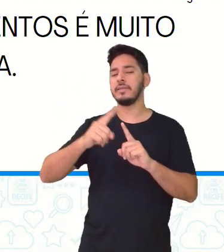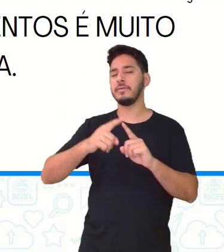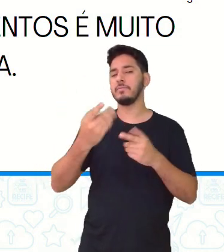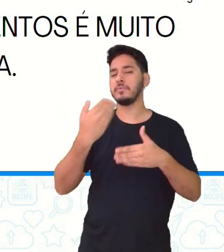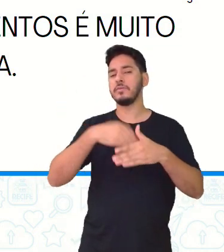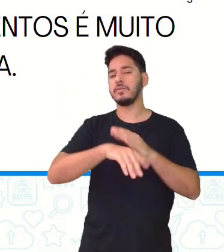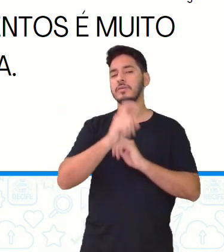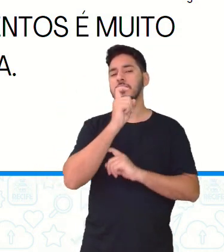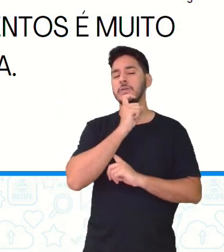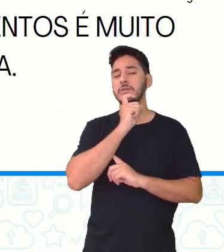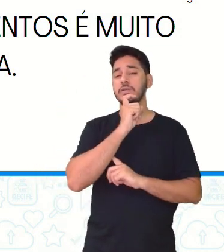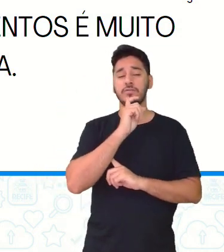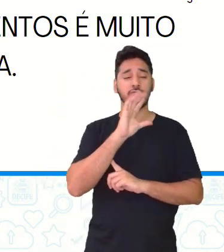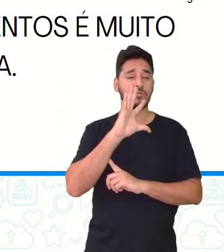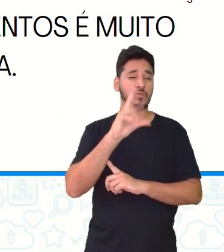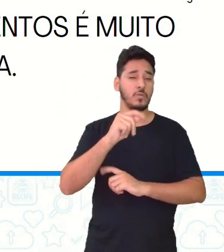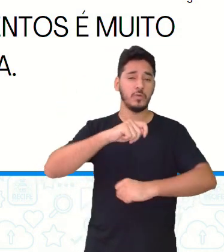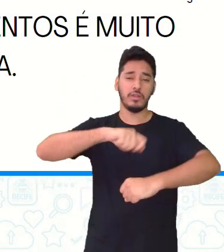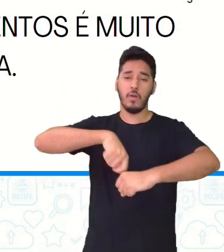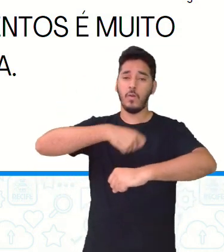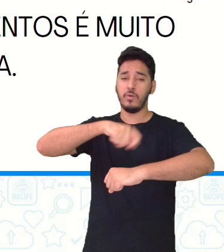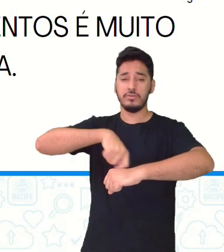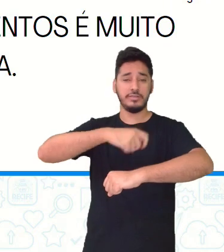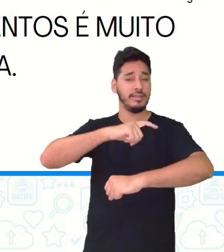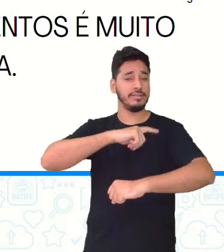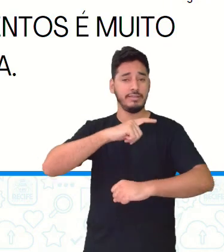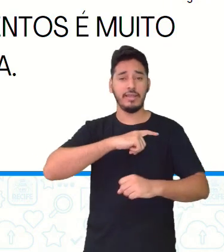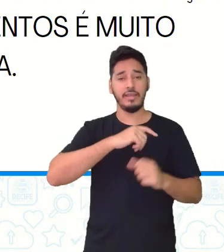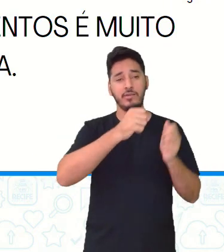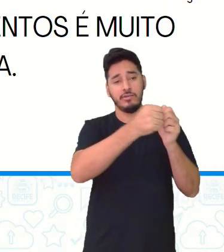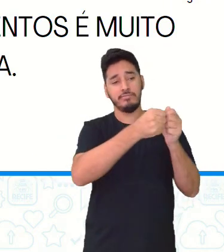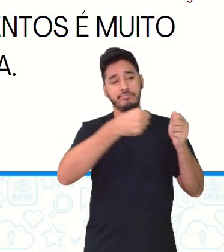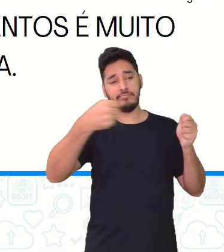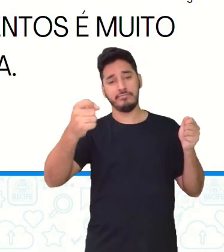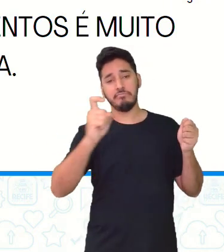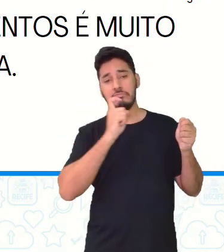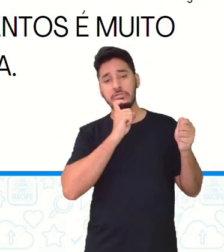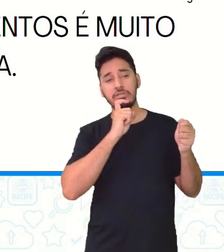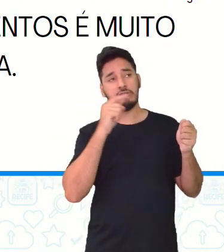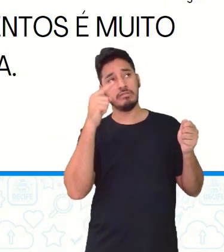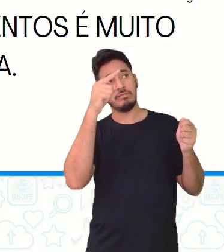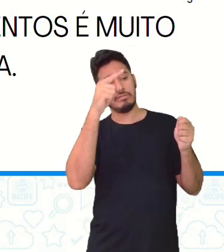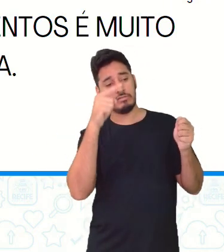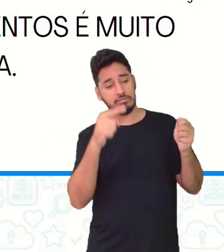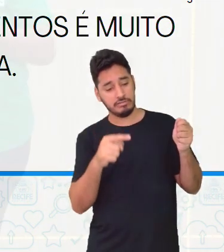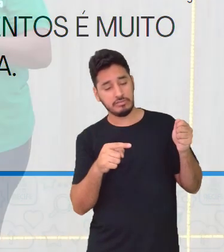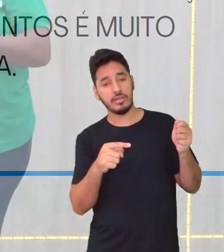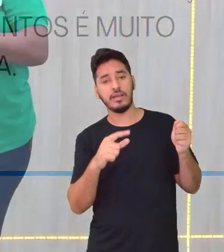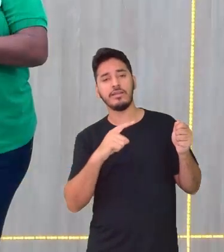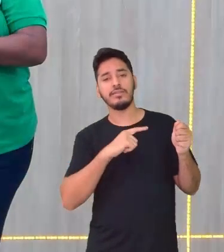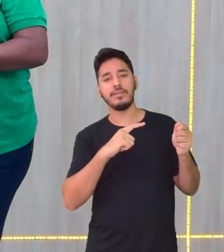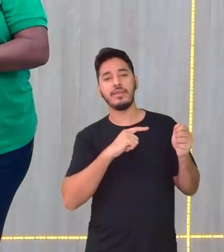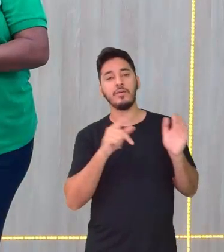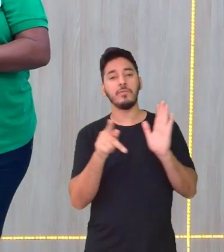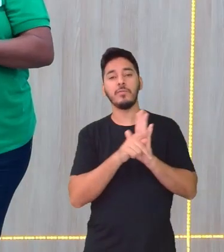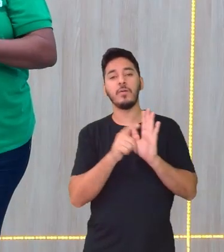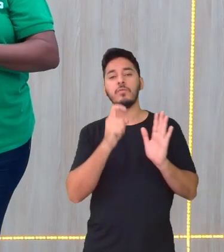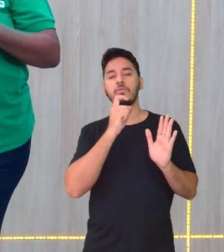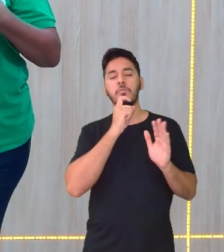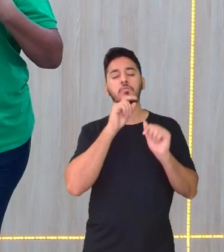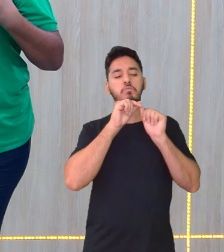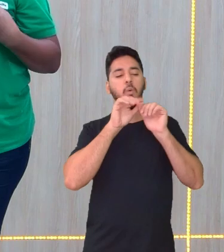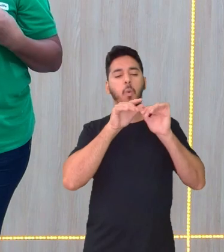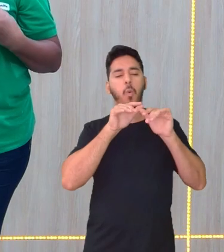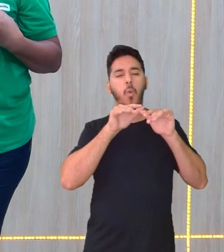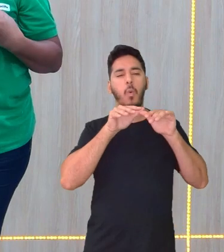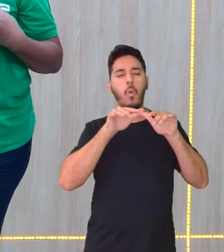congelamento? Toda cozinha praticamente tem uma geladeira. E essa geladeira tem um refrigerador. Então,